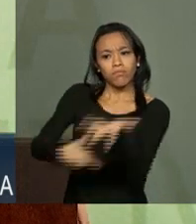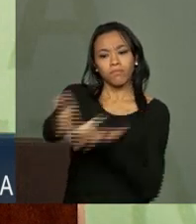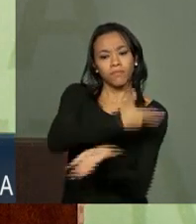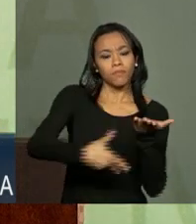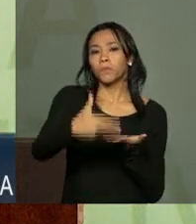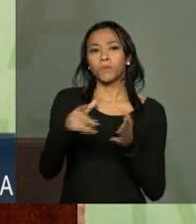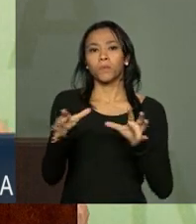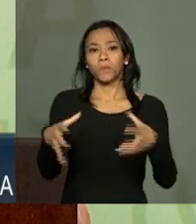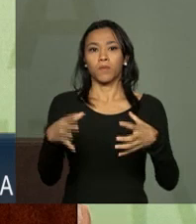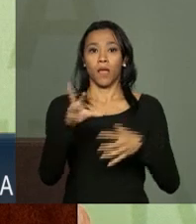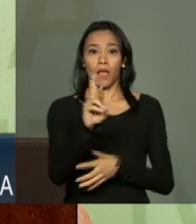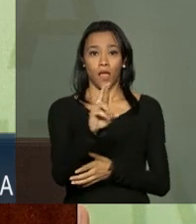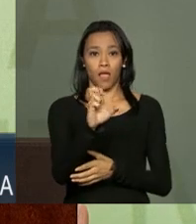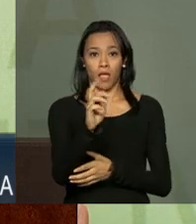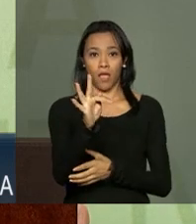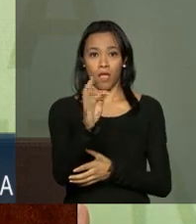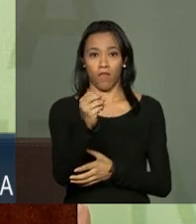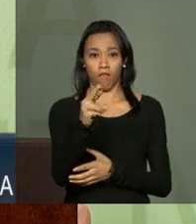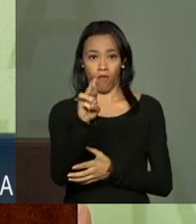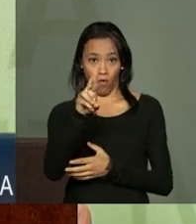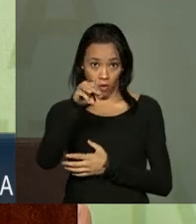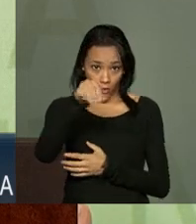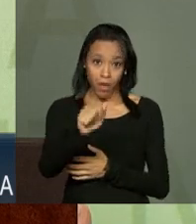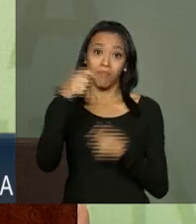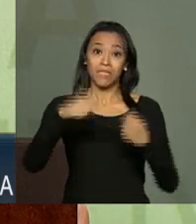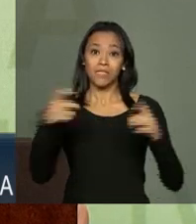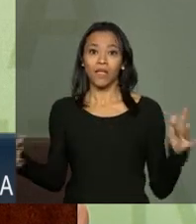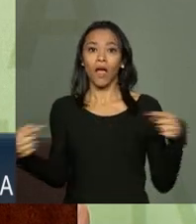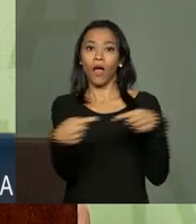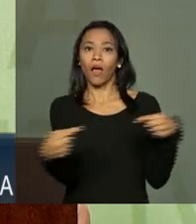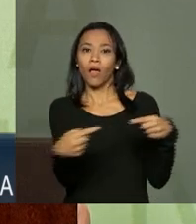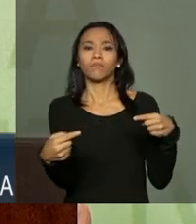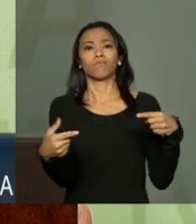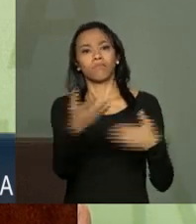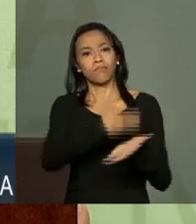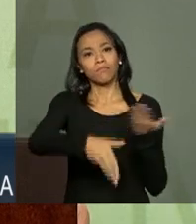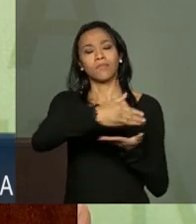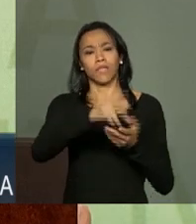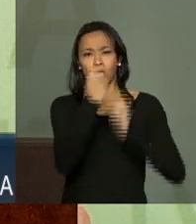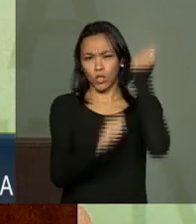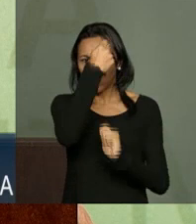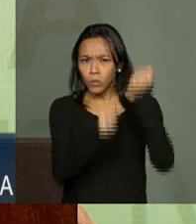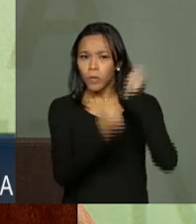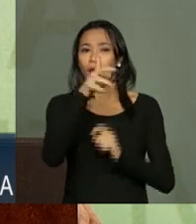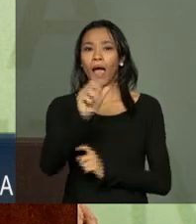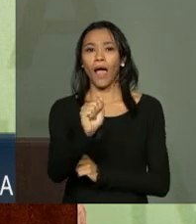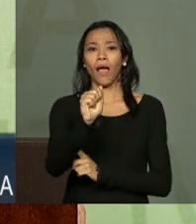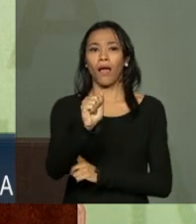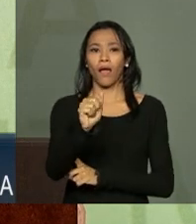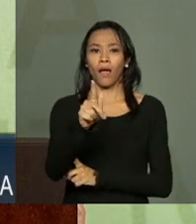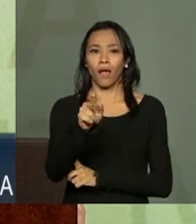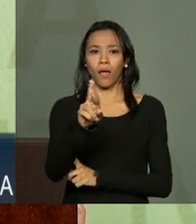estar baseada também na agroindústria, na agroecologia, na geração